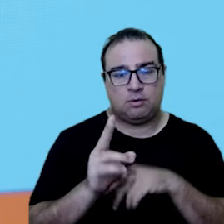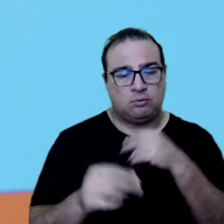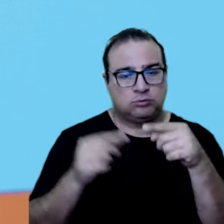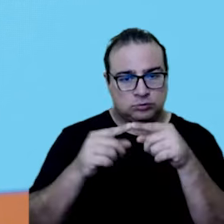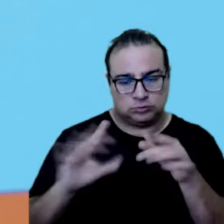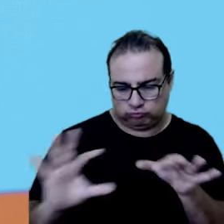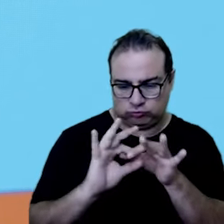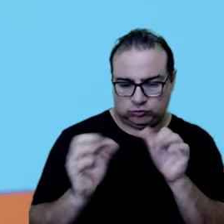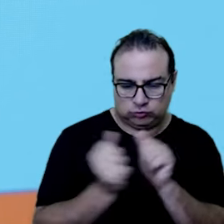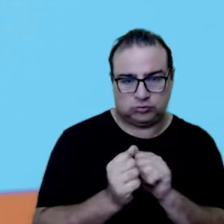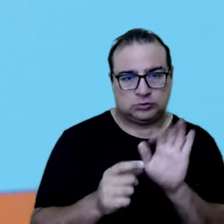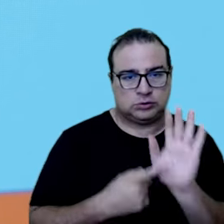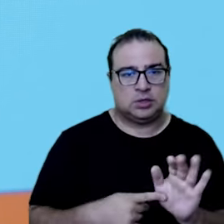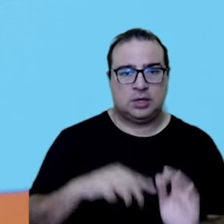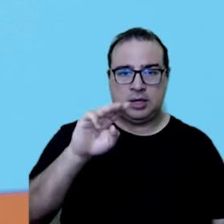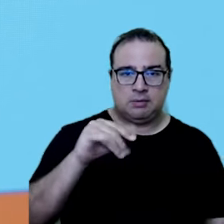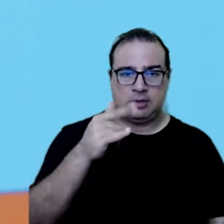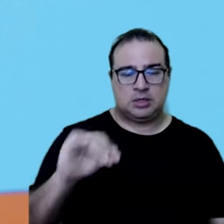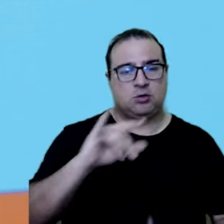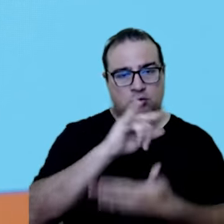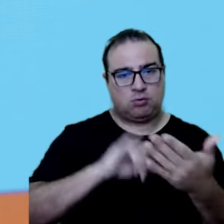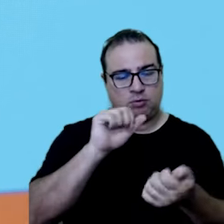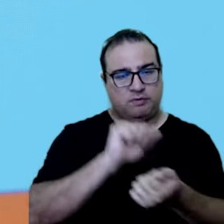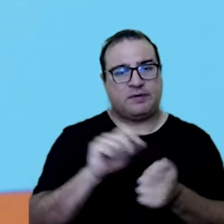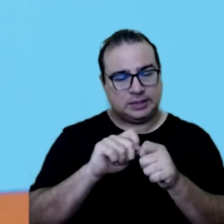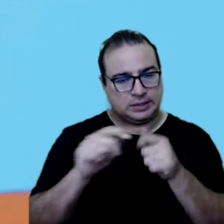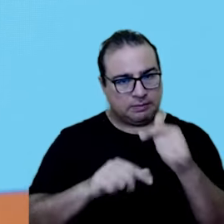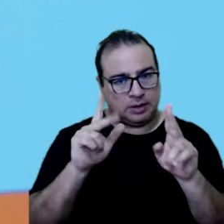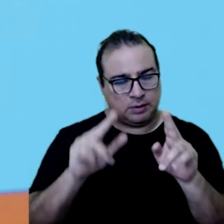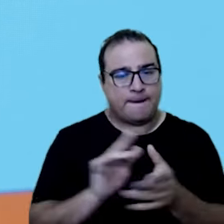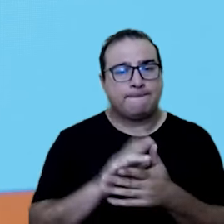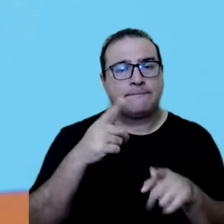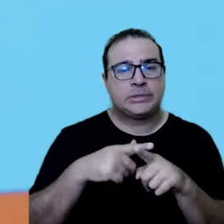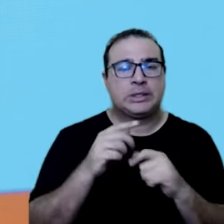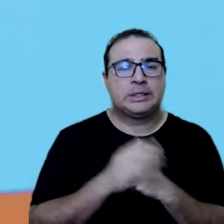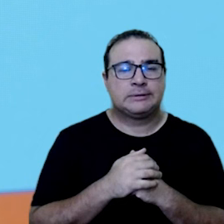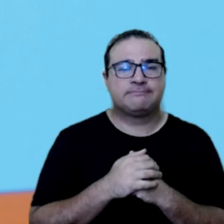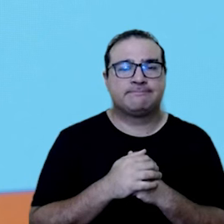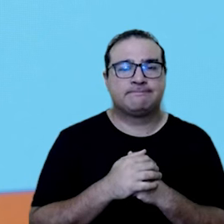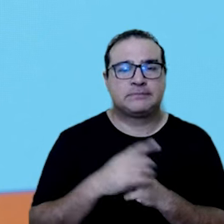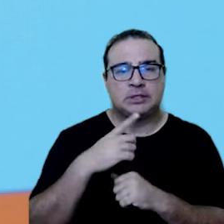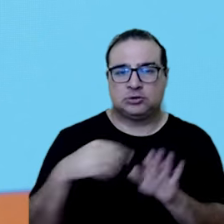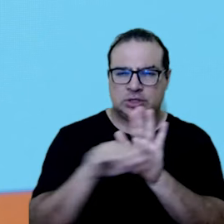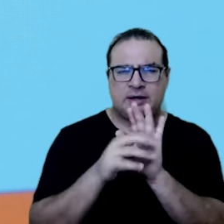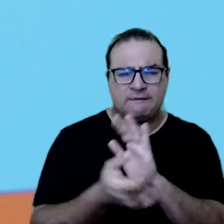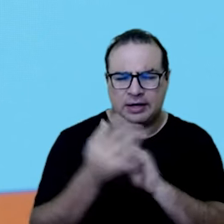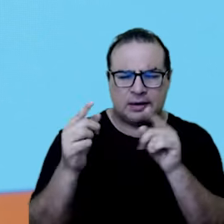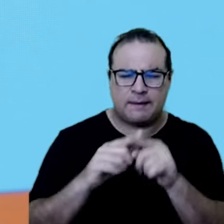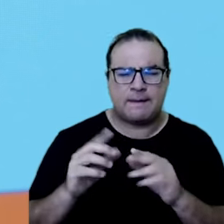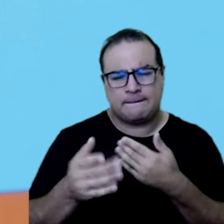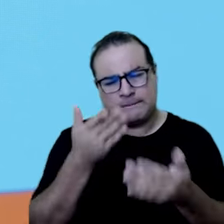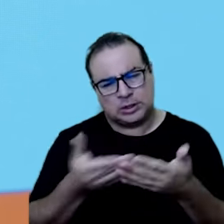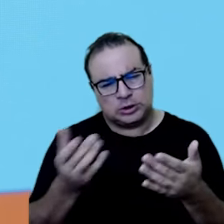faturamento né você acaba vinculando a emissão do seu documento com o faturamento que você faz porque eh eh eu recebo volta e-mail o